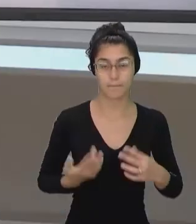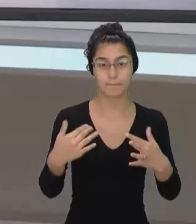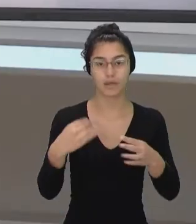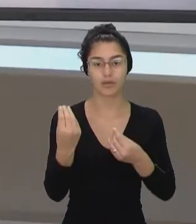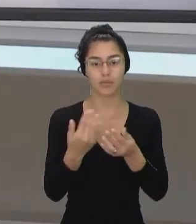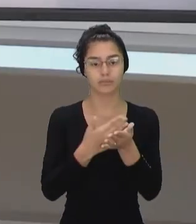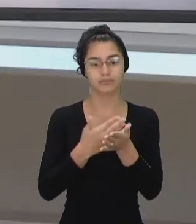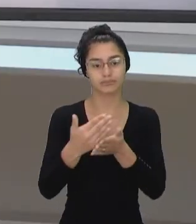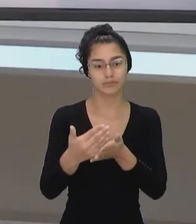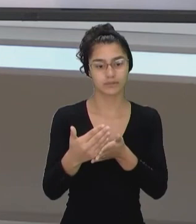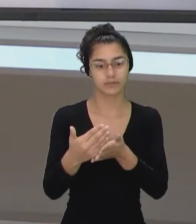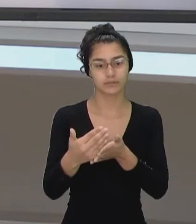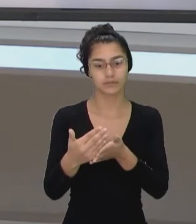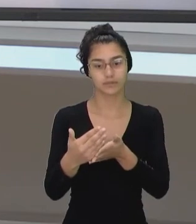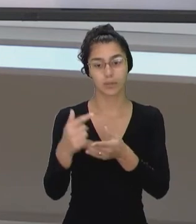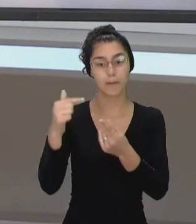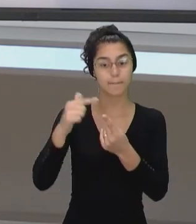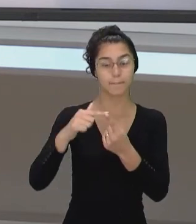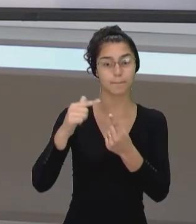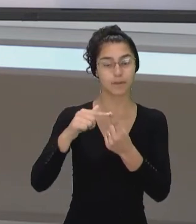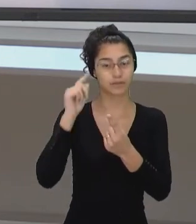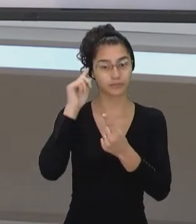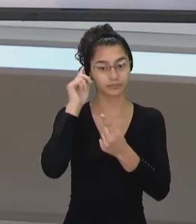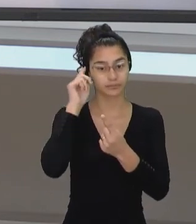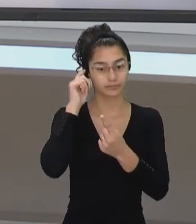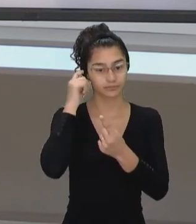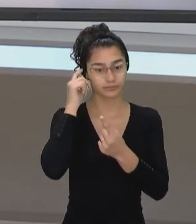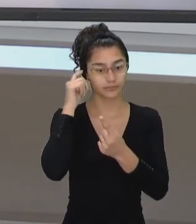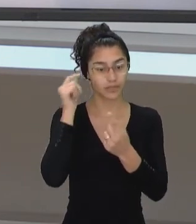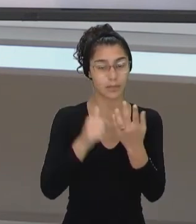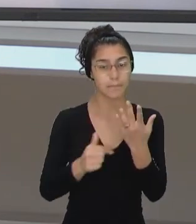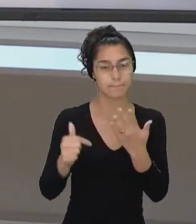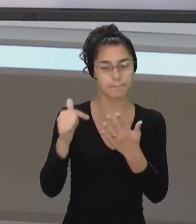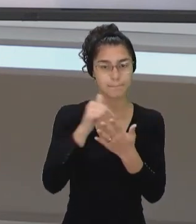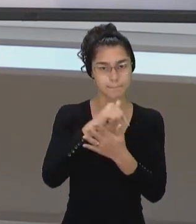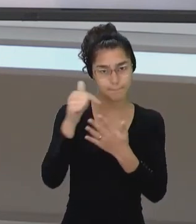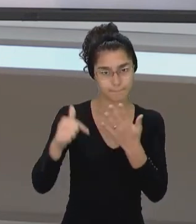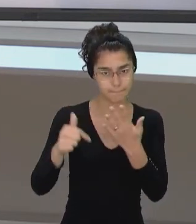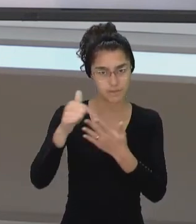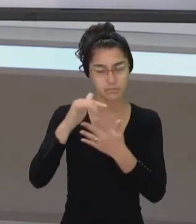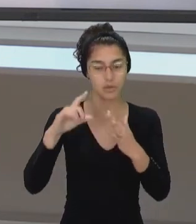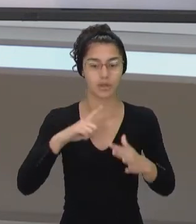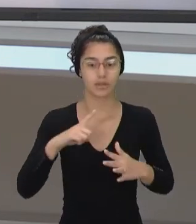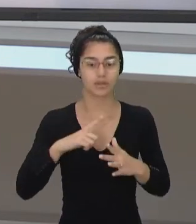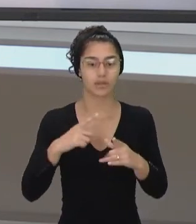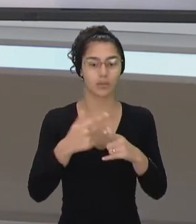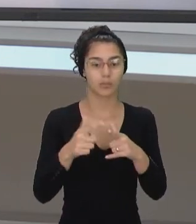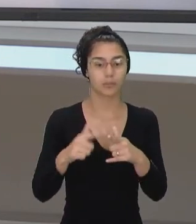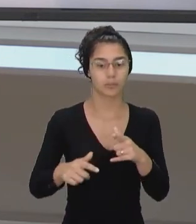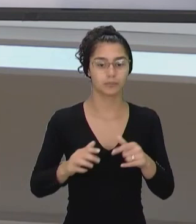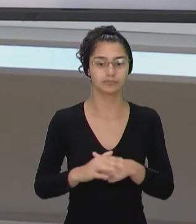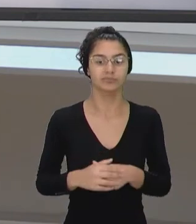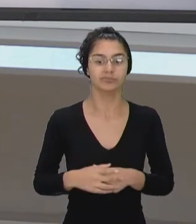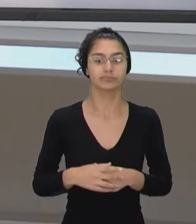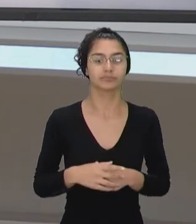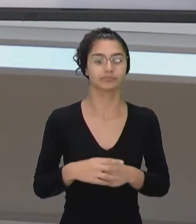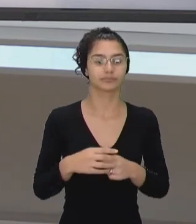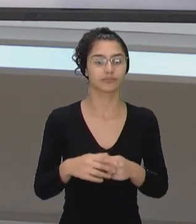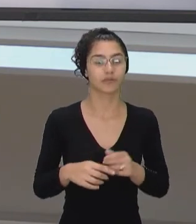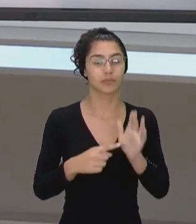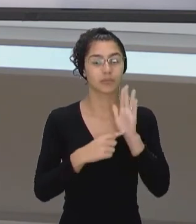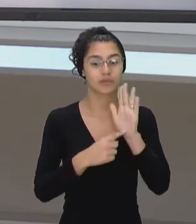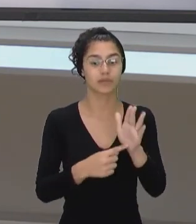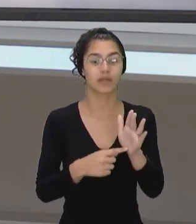vamos começar com esse, então, Então, dentre as principais consequências no sistema digestório, a gente vai apresentar